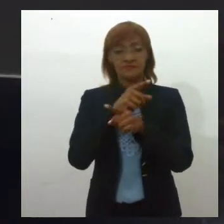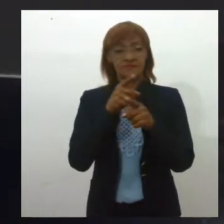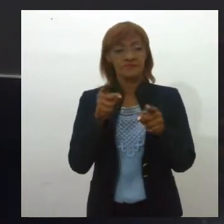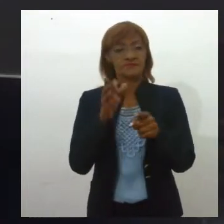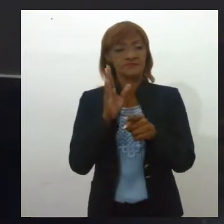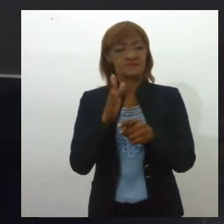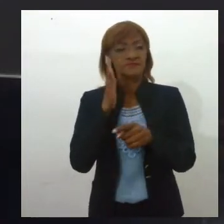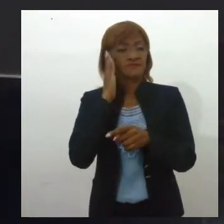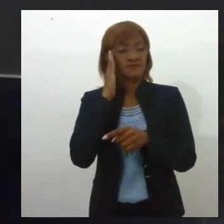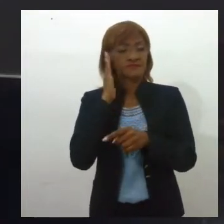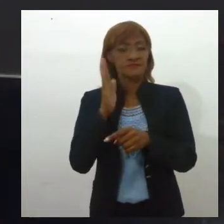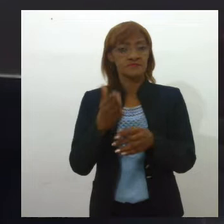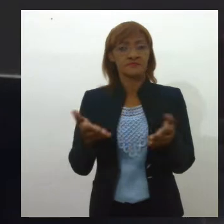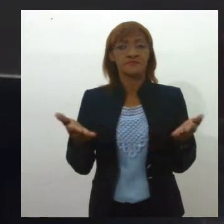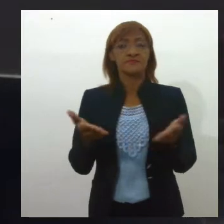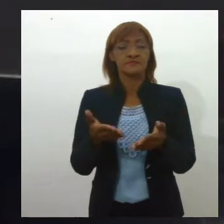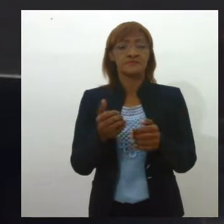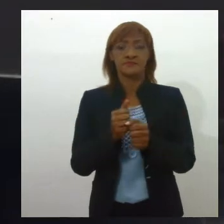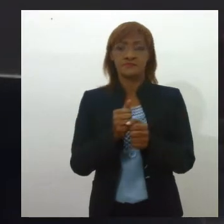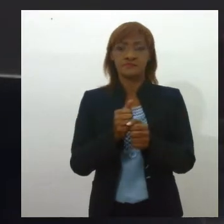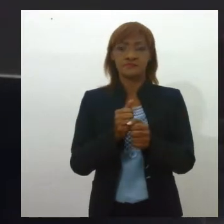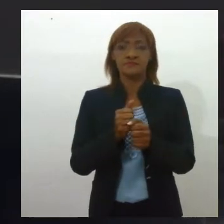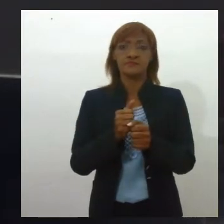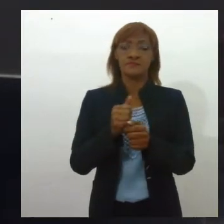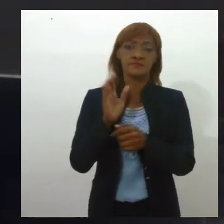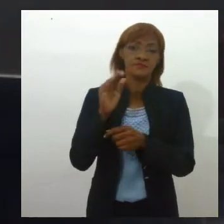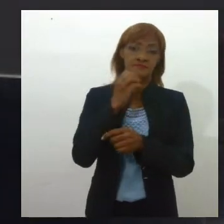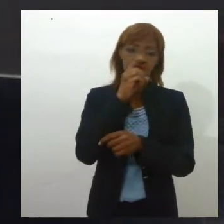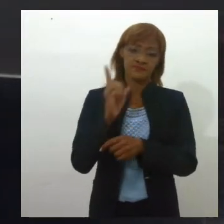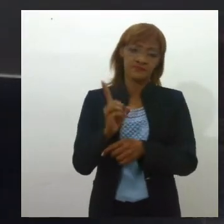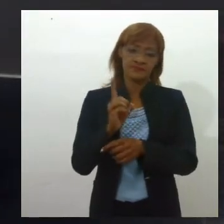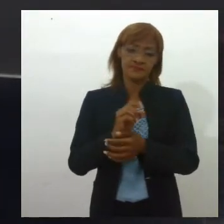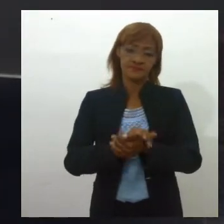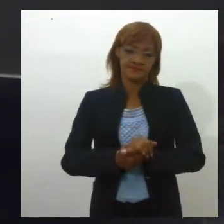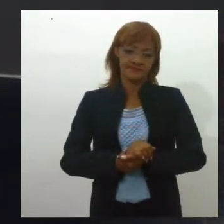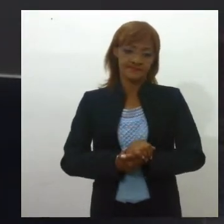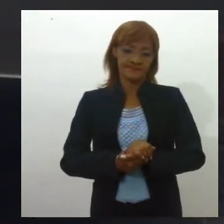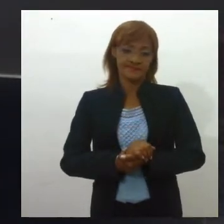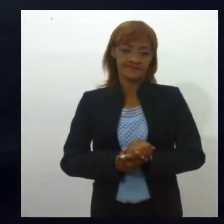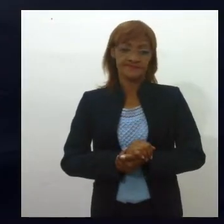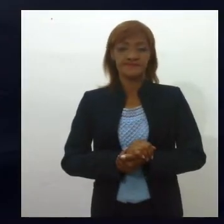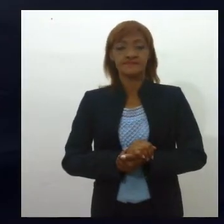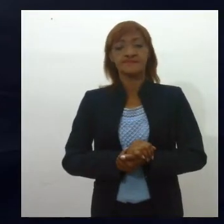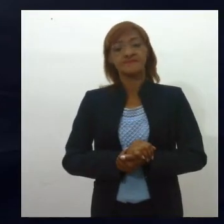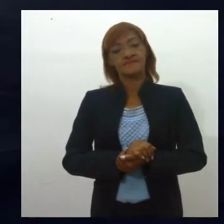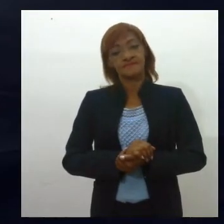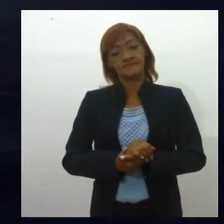objetivo e nesse momento eu me despeço e gostaria de desejar um bom dia. Até a próxima. Tchau, tchau.